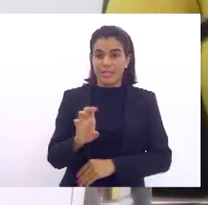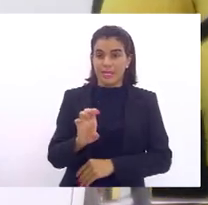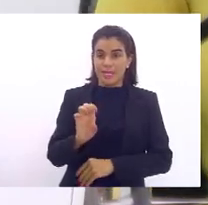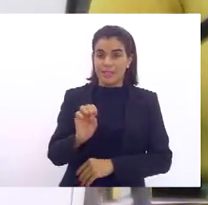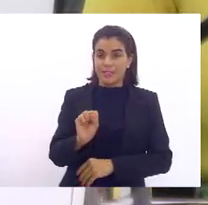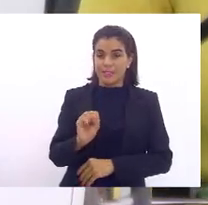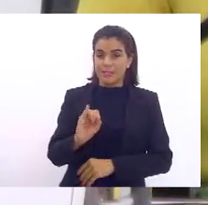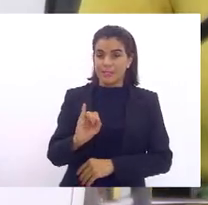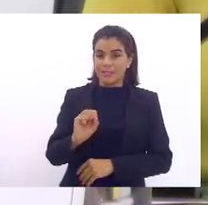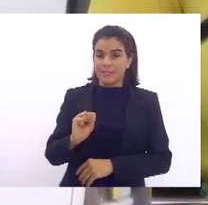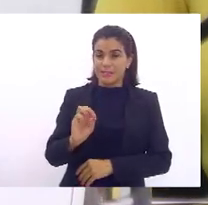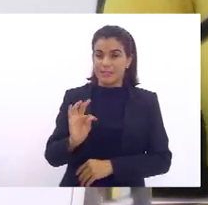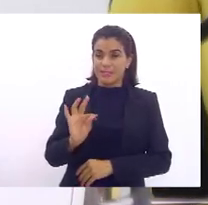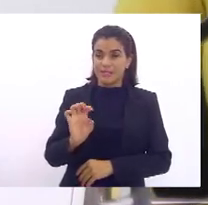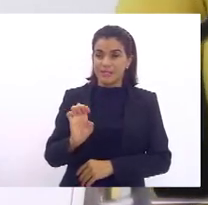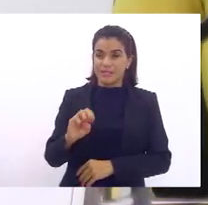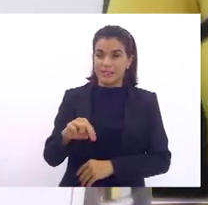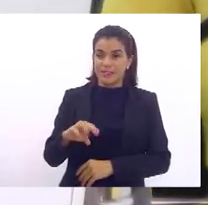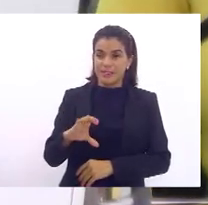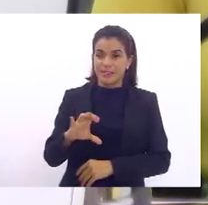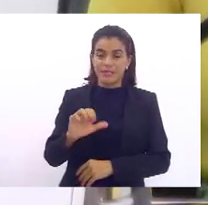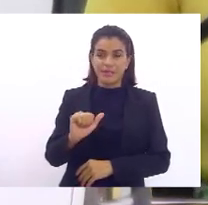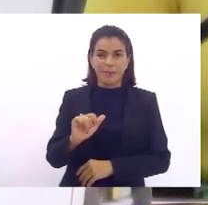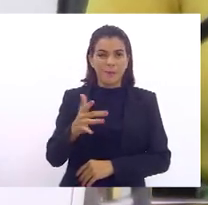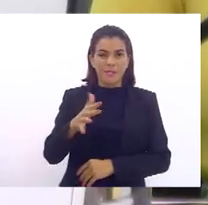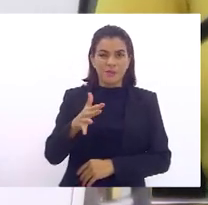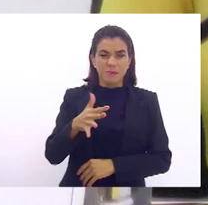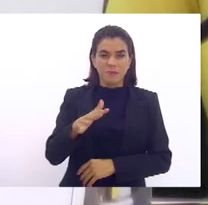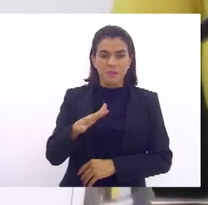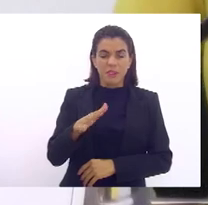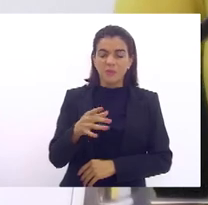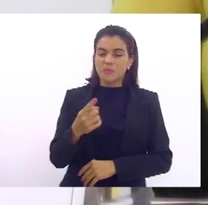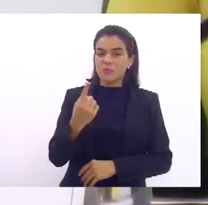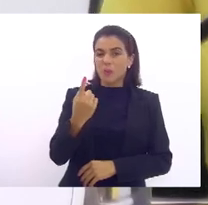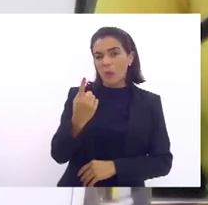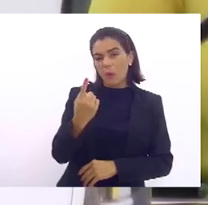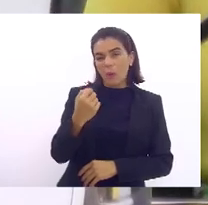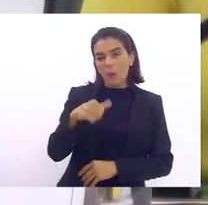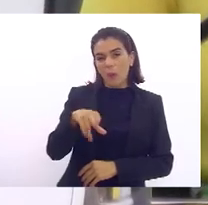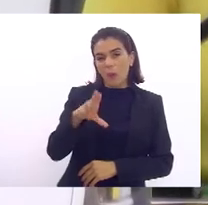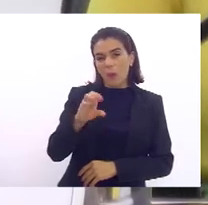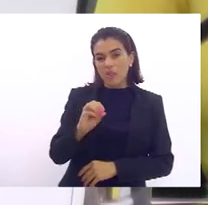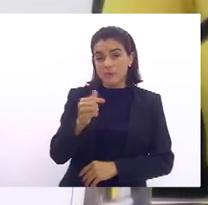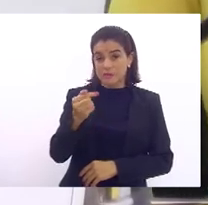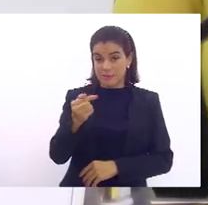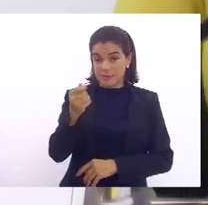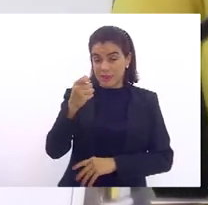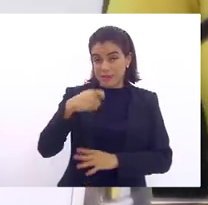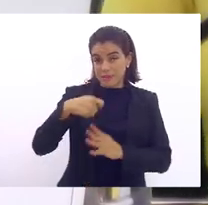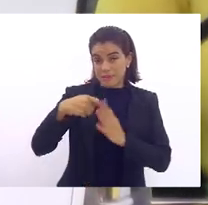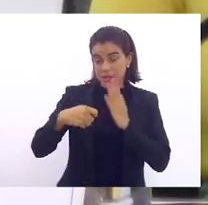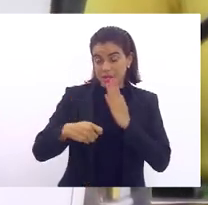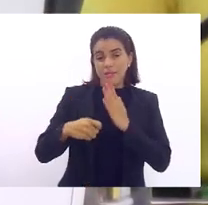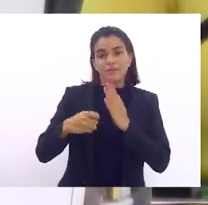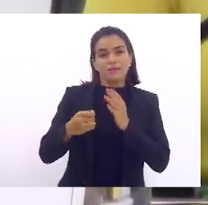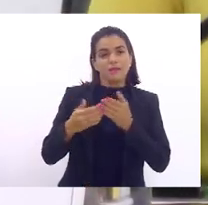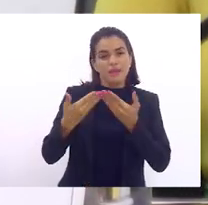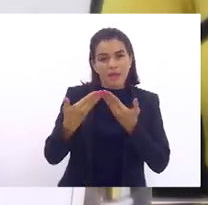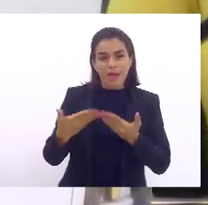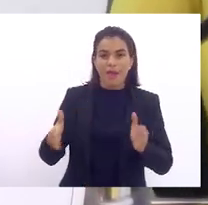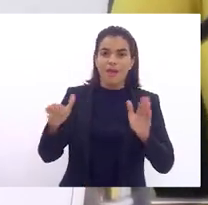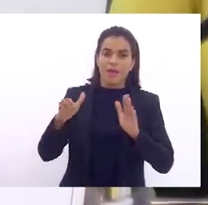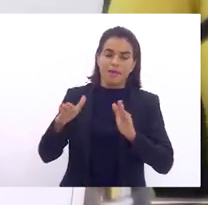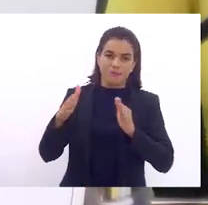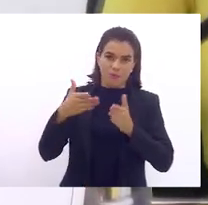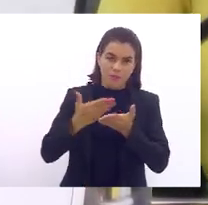tem um pouco menos de 2 anos né um ano e acho que 7 meses que a casa tá em funcionamento e